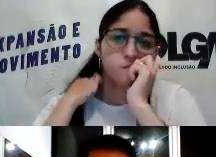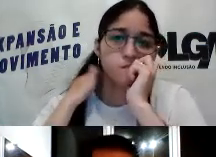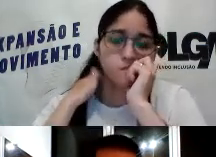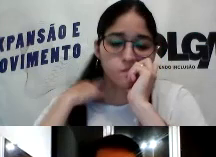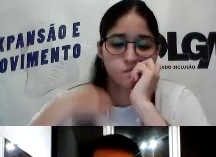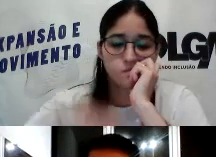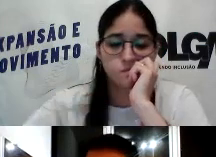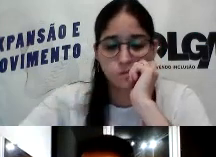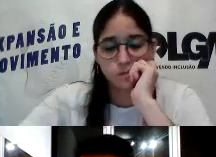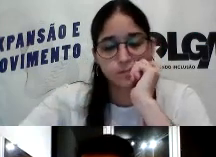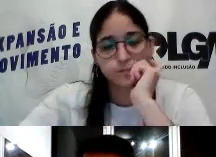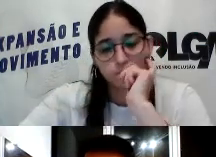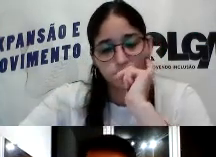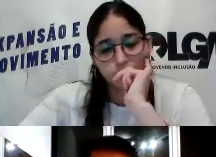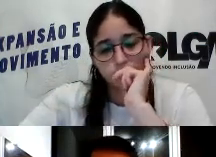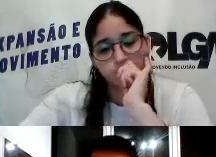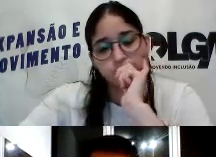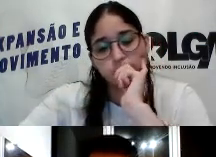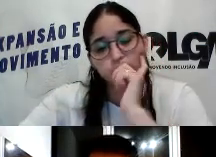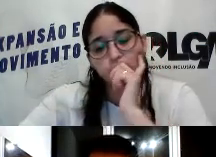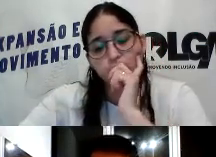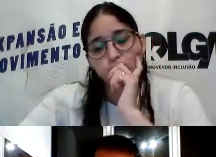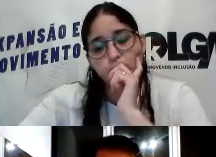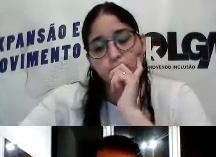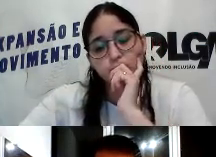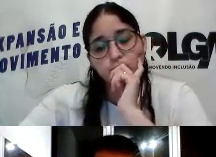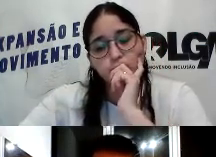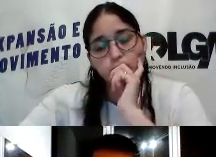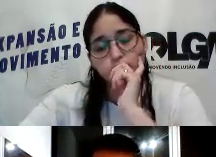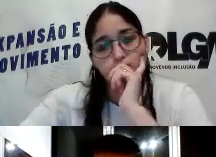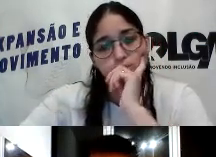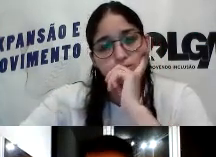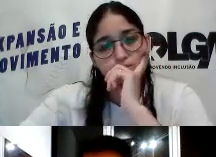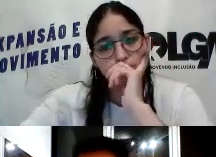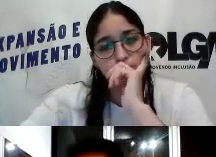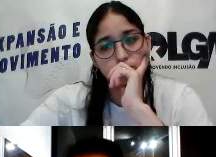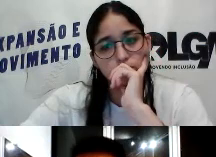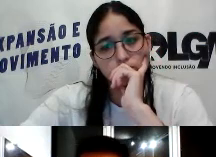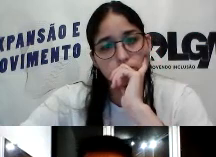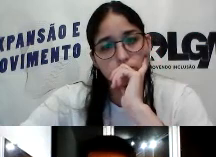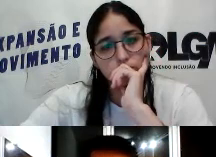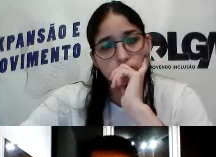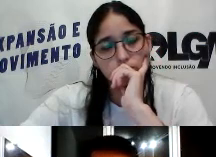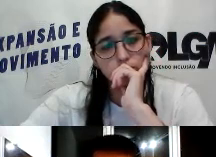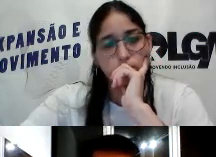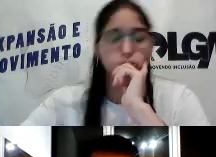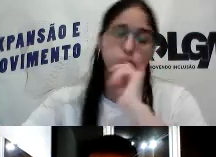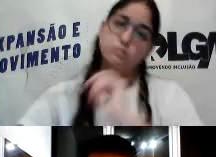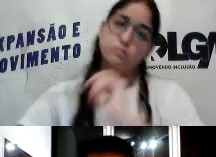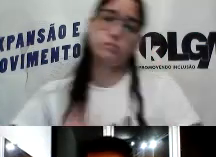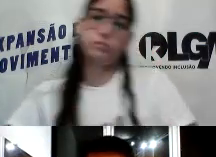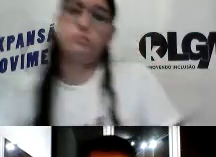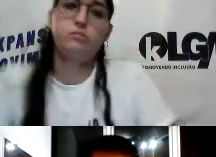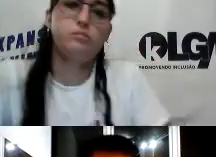respiratória. É uma novela, né, que muitas famílias aqui de crianças com e sem uma deficiência já